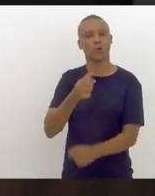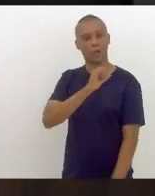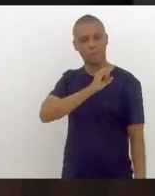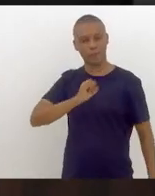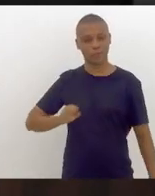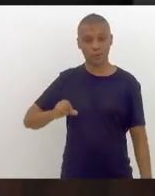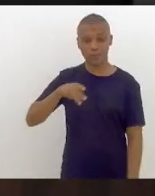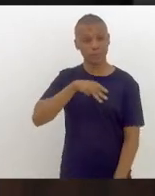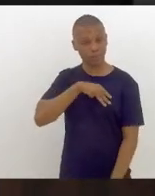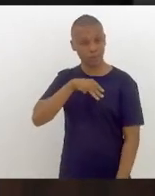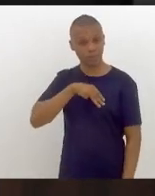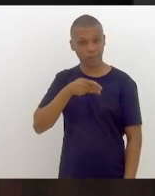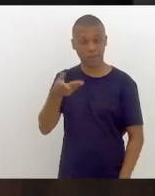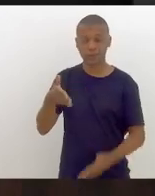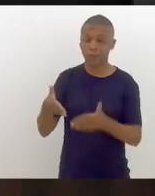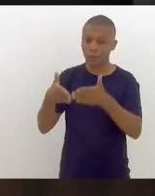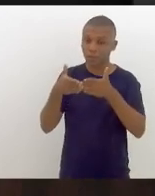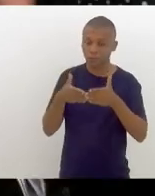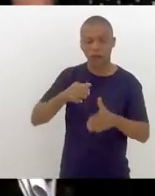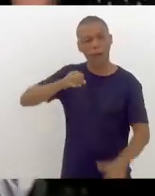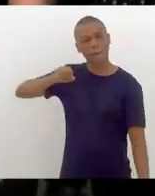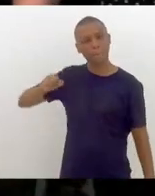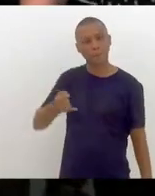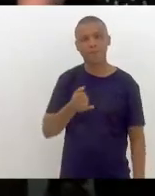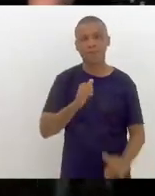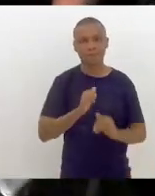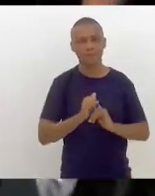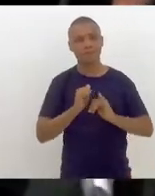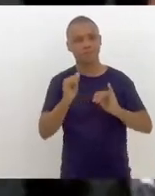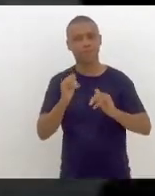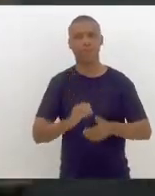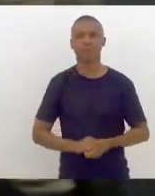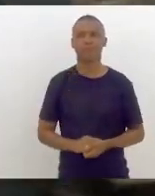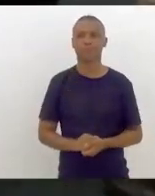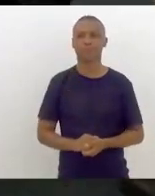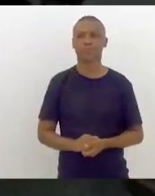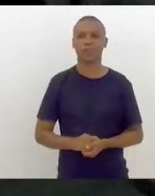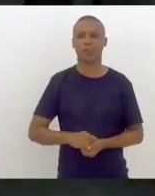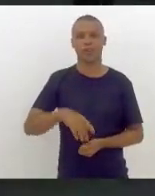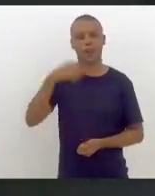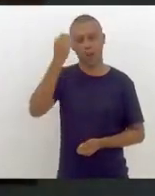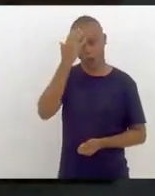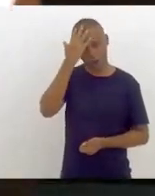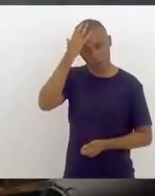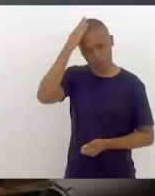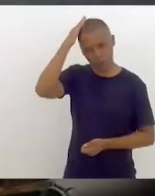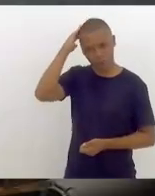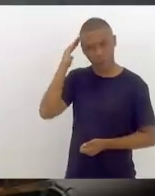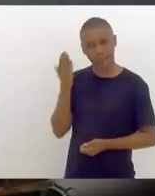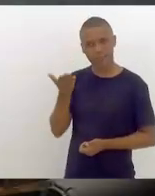favor fazer uma publicidade aqui senhor